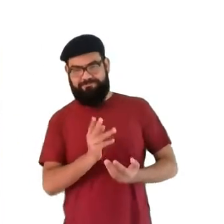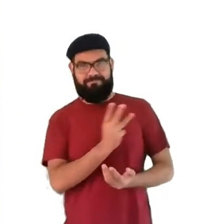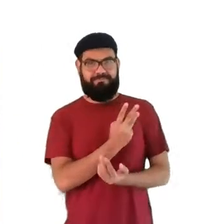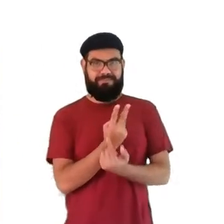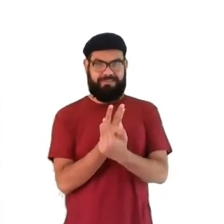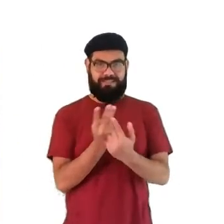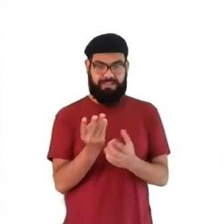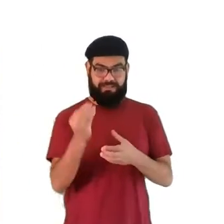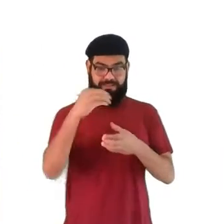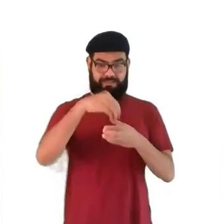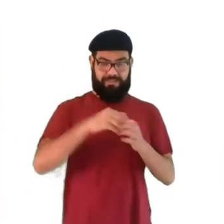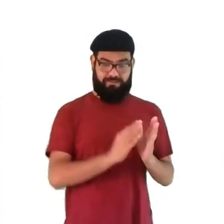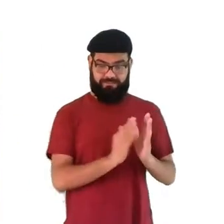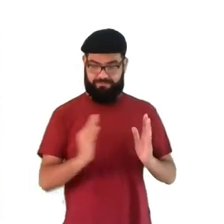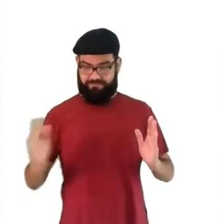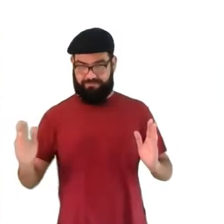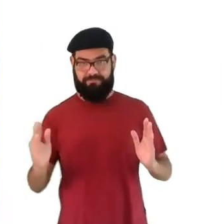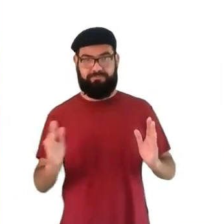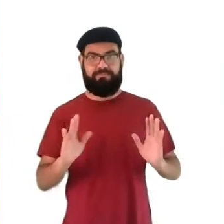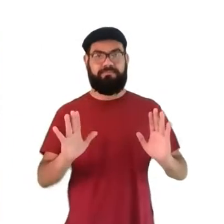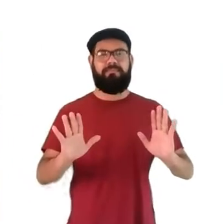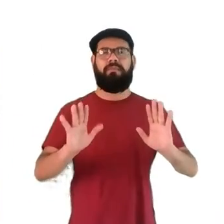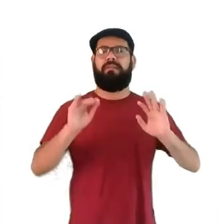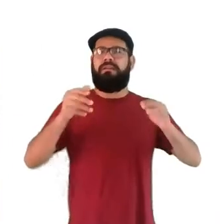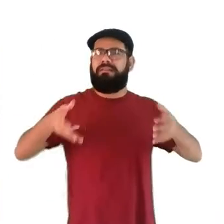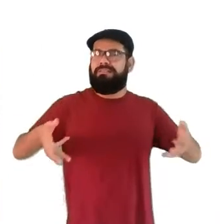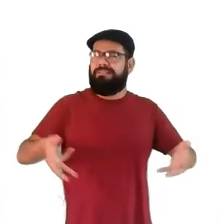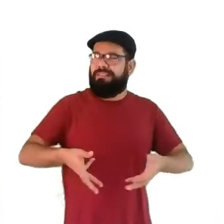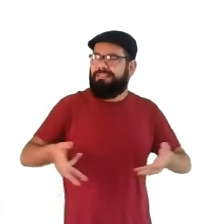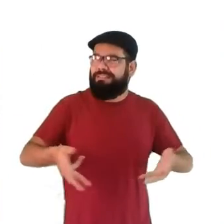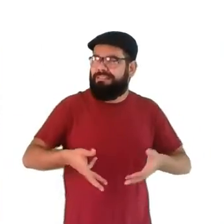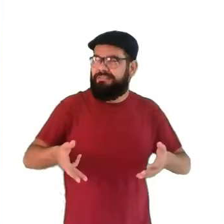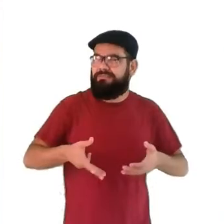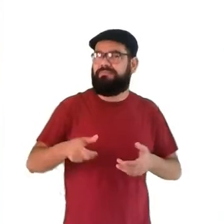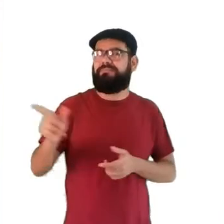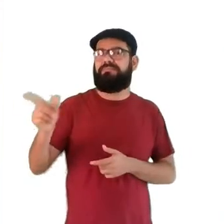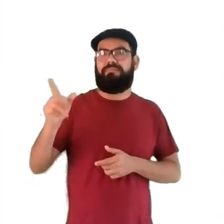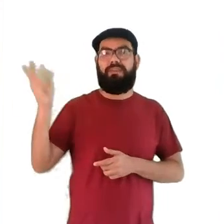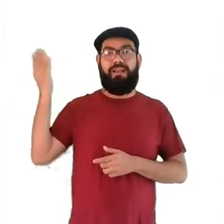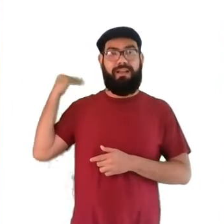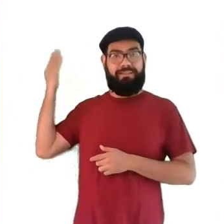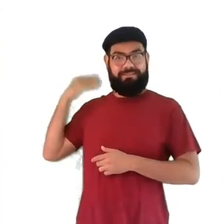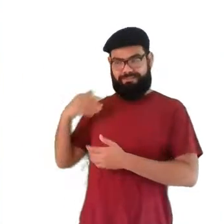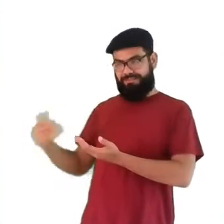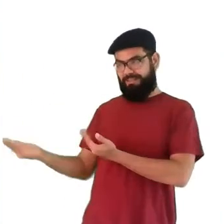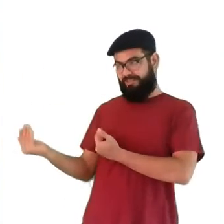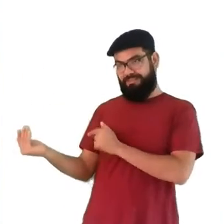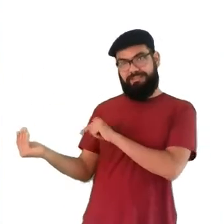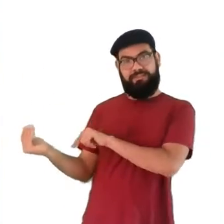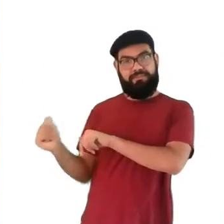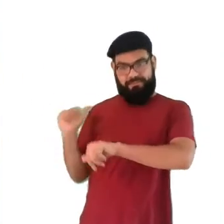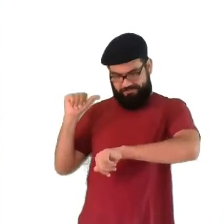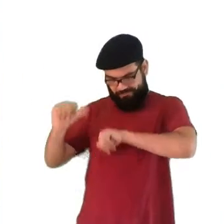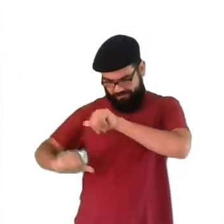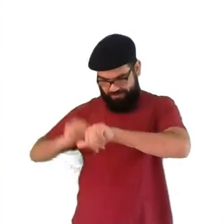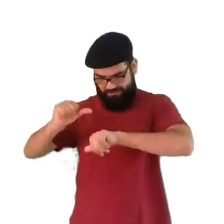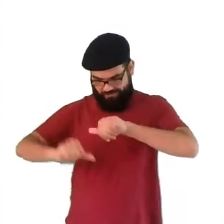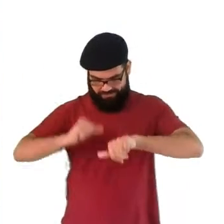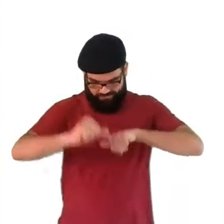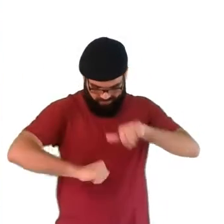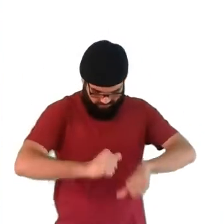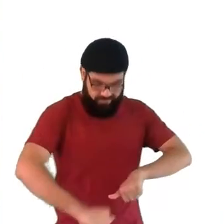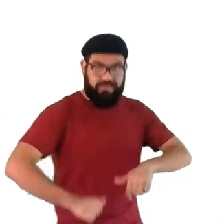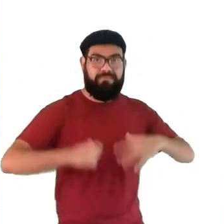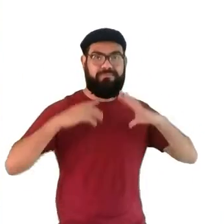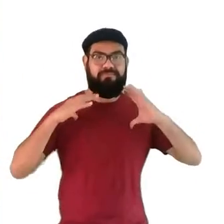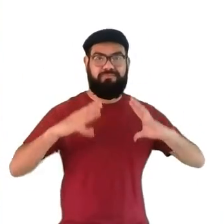fase, se lá na adolescência houve toda a questão das mudanças corporais, aqui a gente já percebe essas mudanças